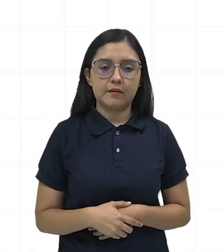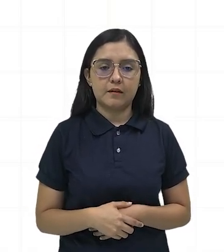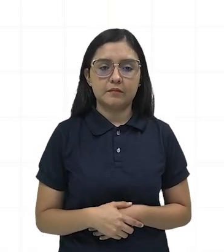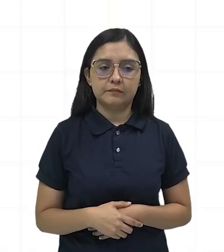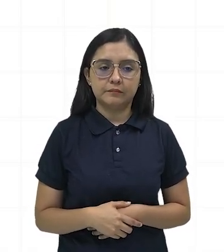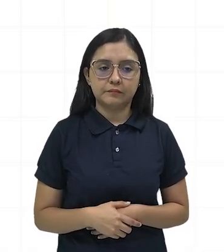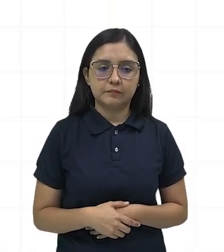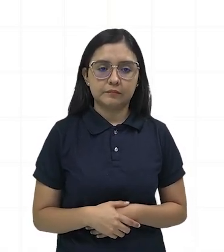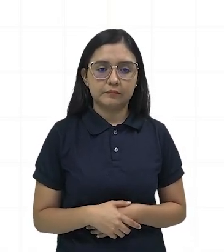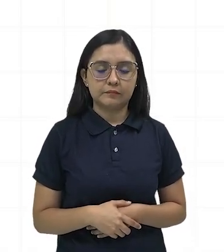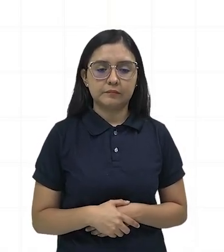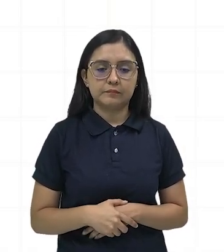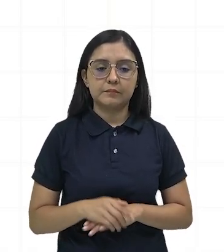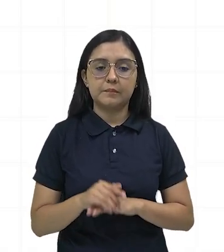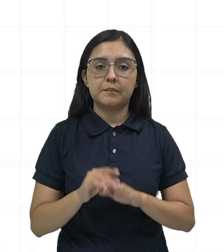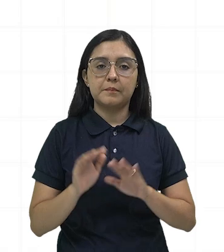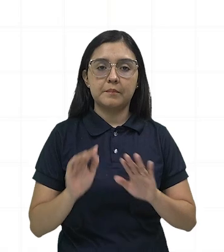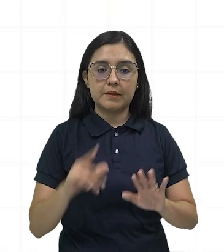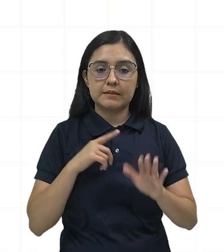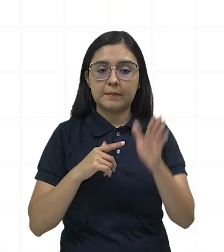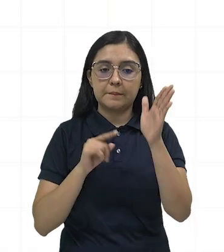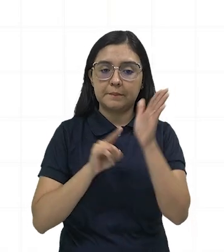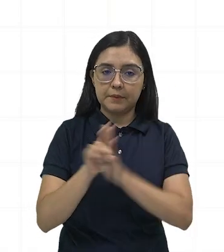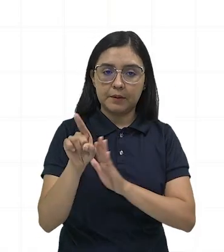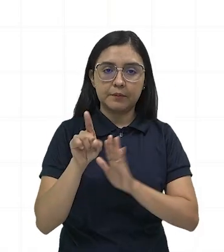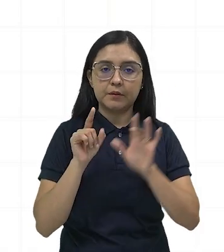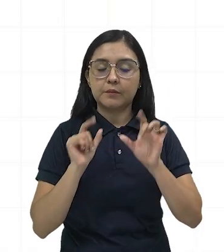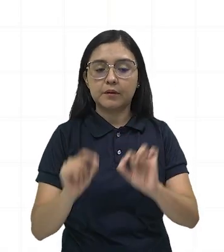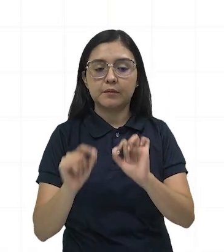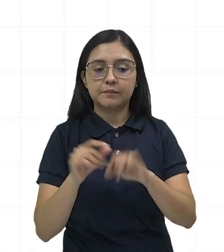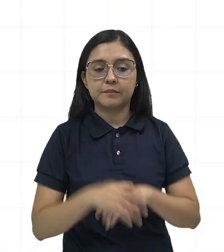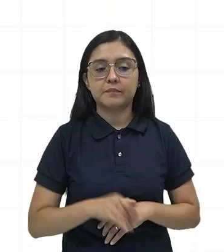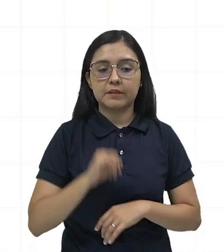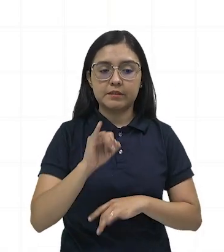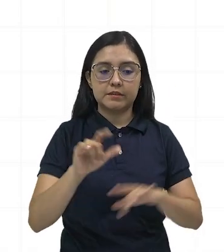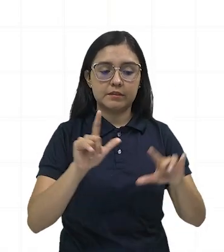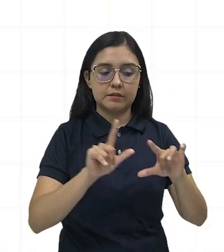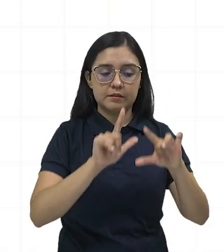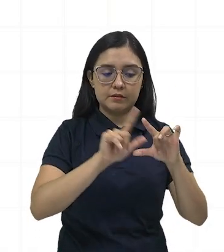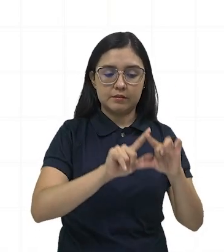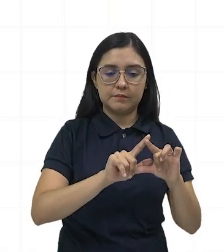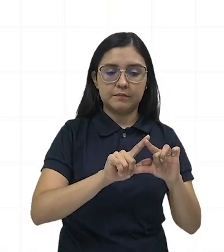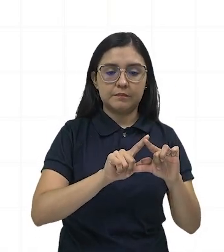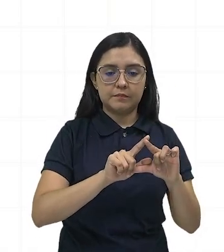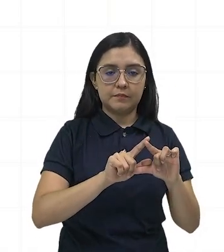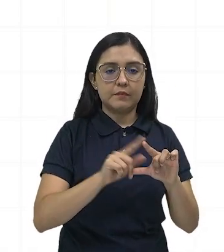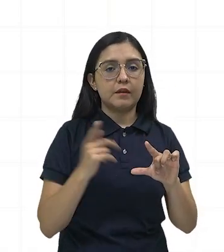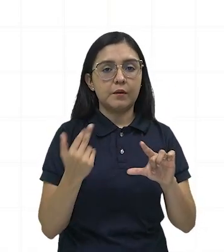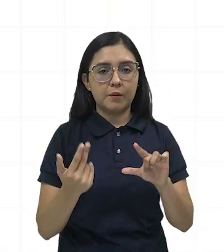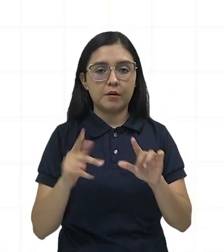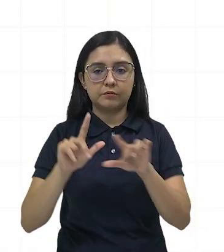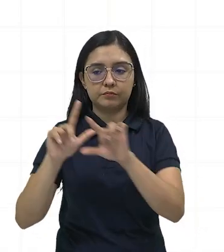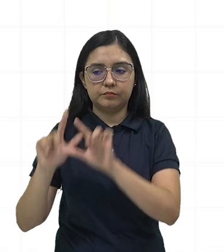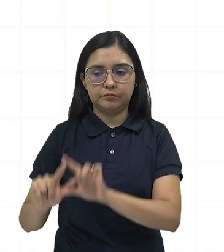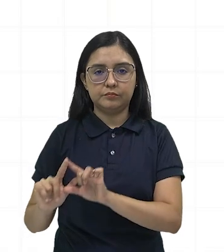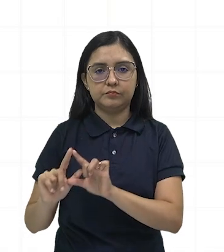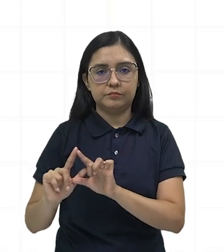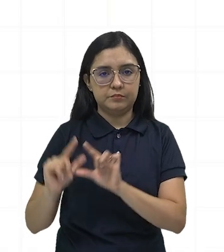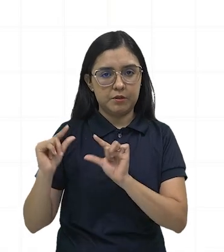Mas aqui a pergunta é se esse triângulo aqui é congruente com esse triângulo